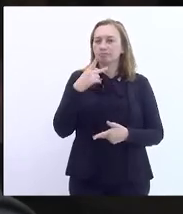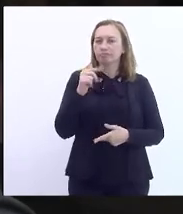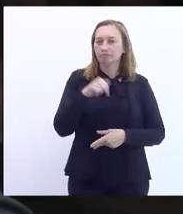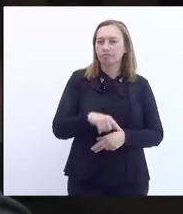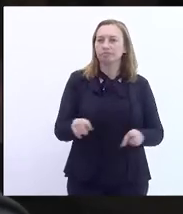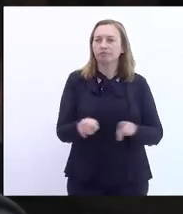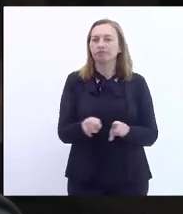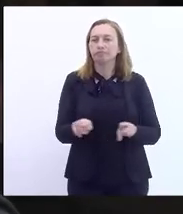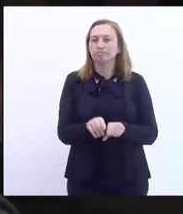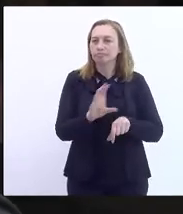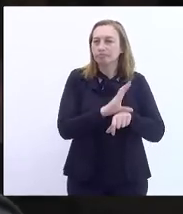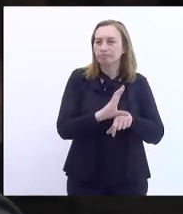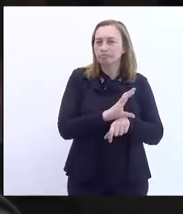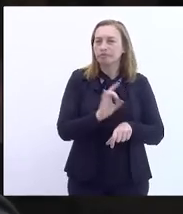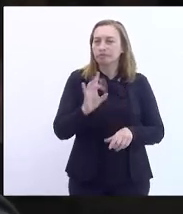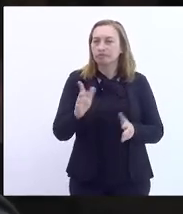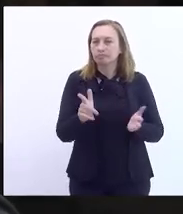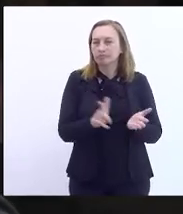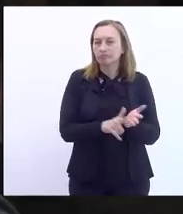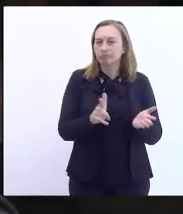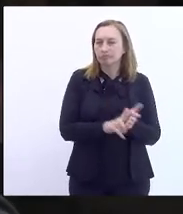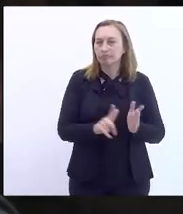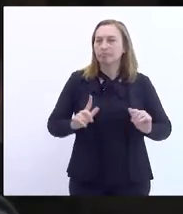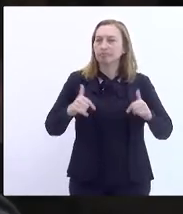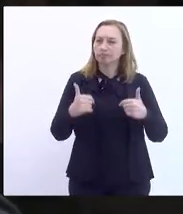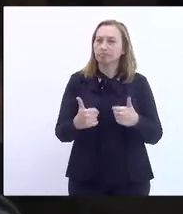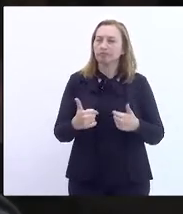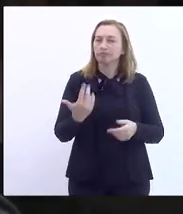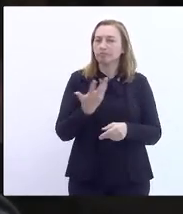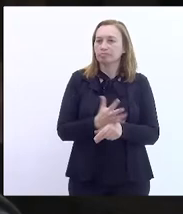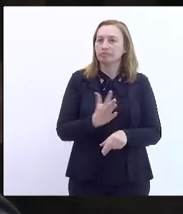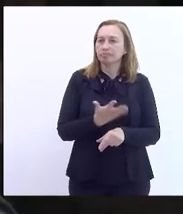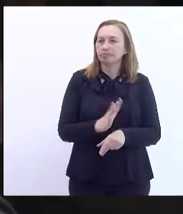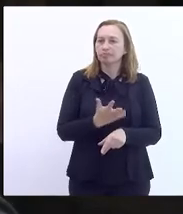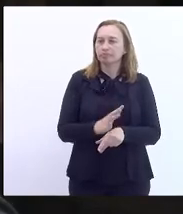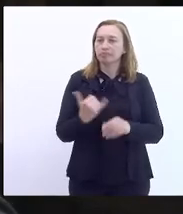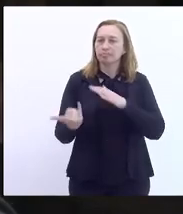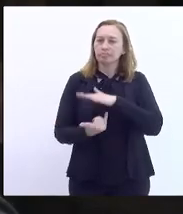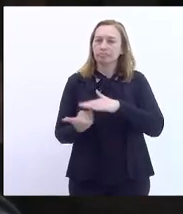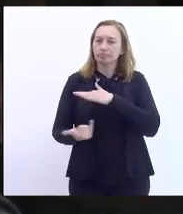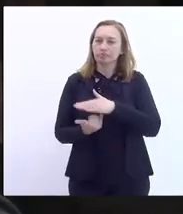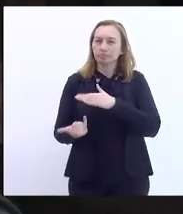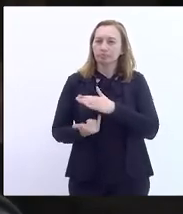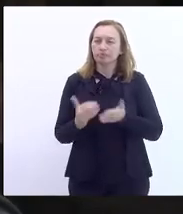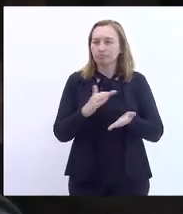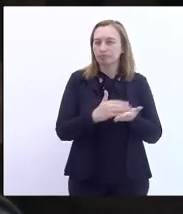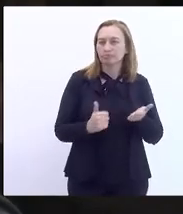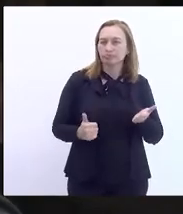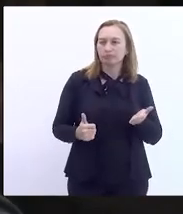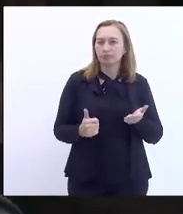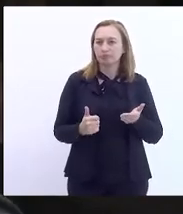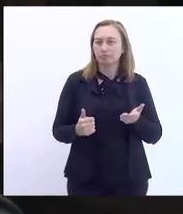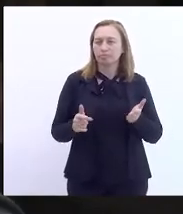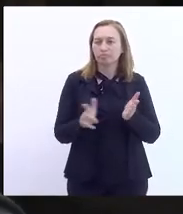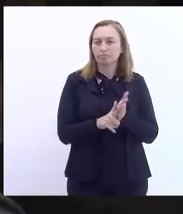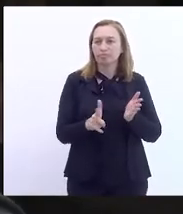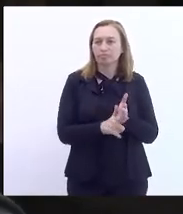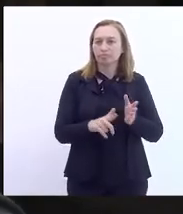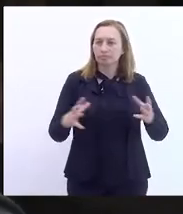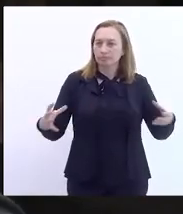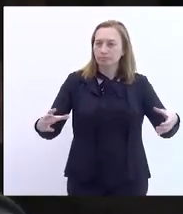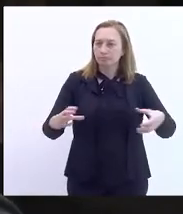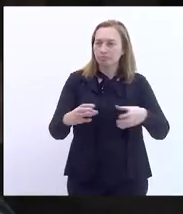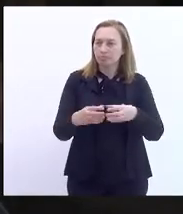constituição é essa que só vai sair do papel se tiver uma prática das instituições de tirar do papel e essa prática para você